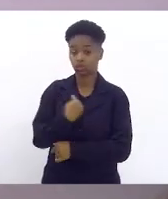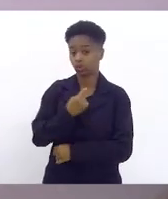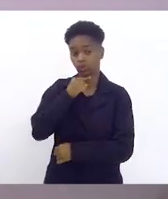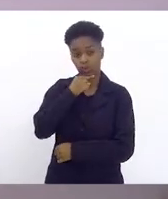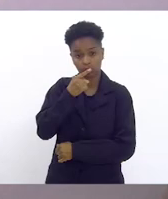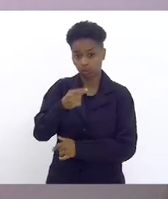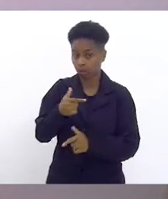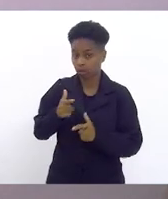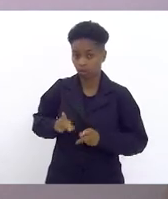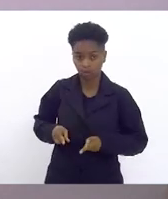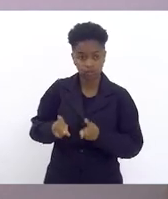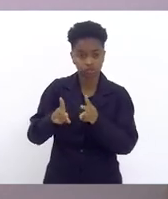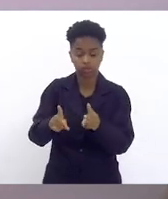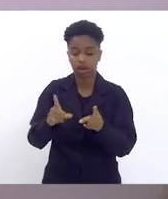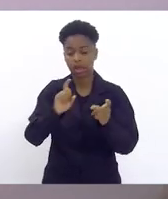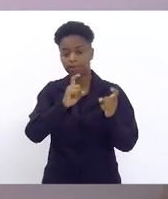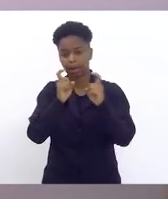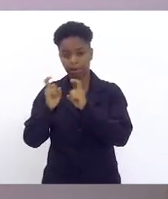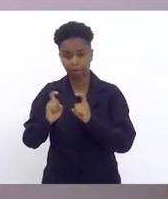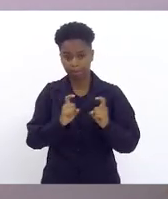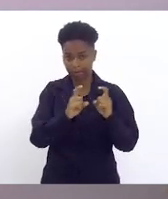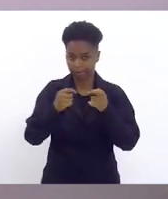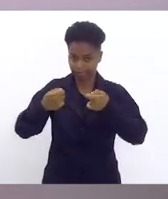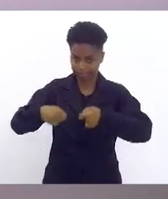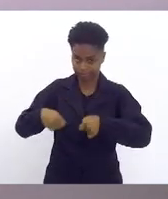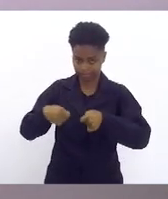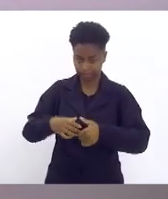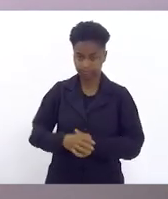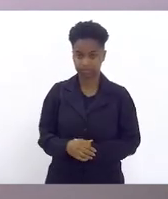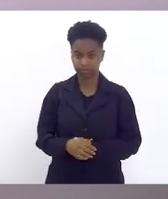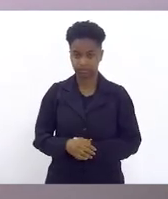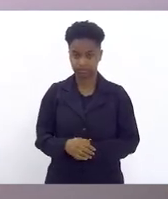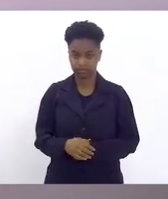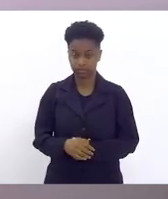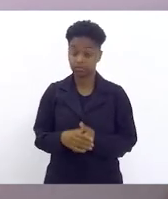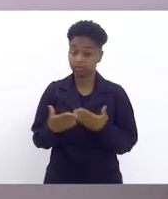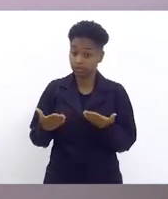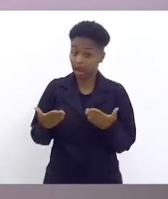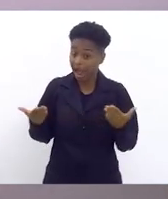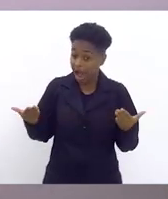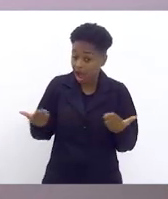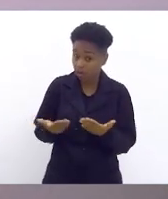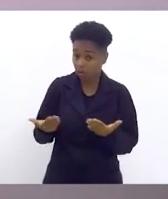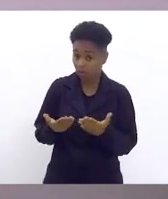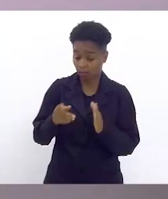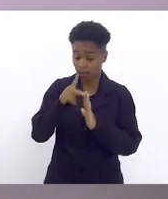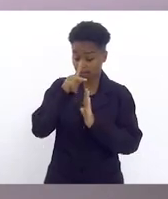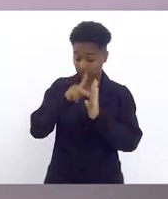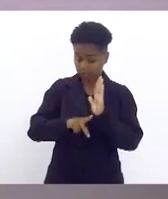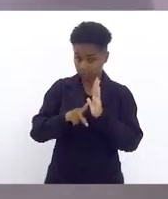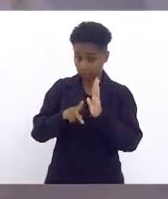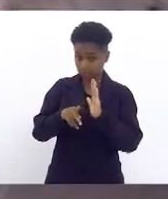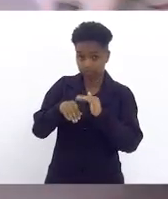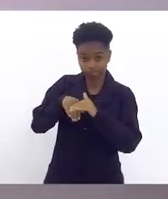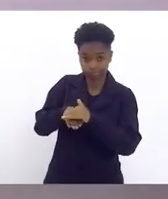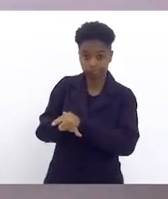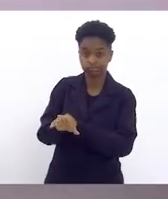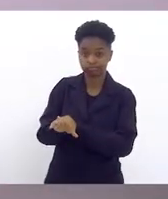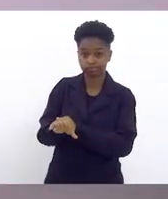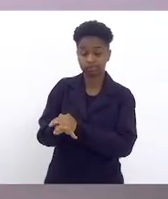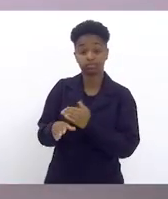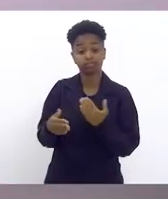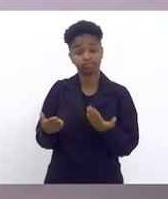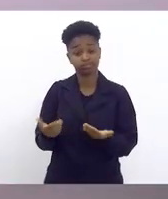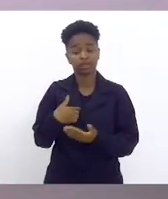às audiências públicas que eram necessárias e agora o projeto está arquivado Então